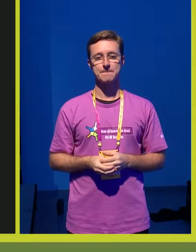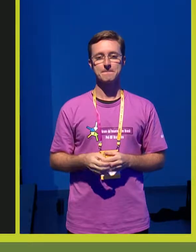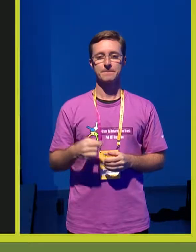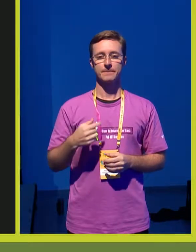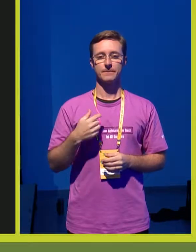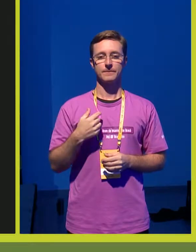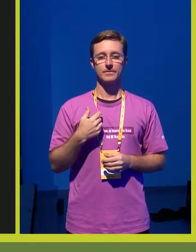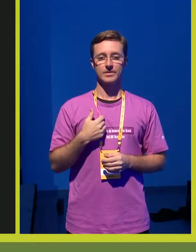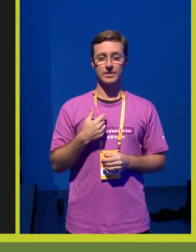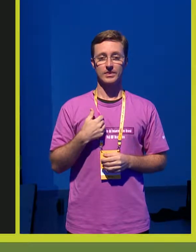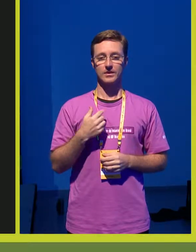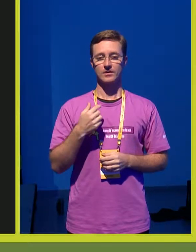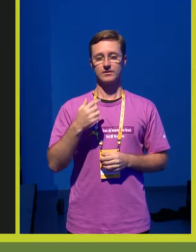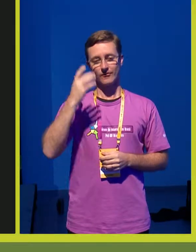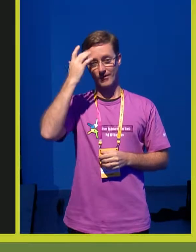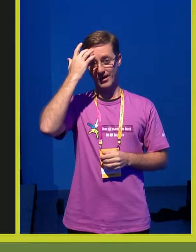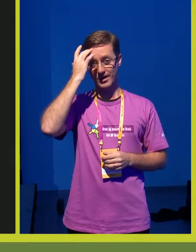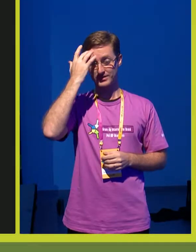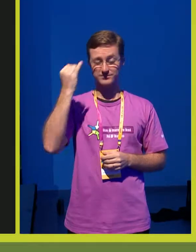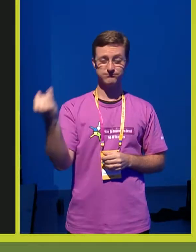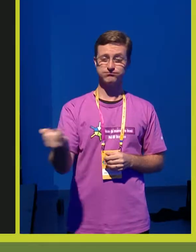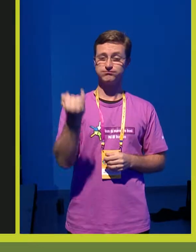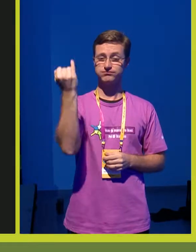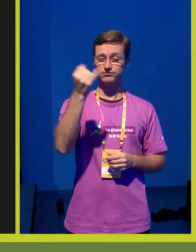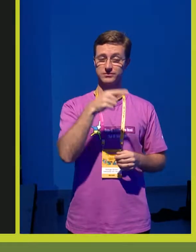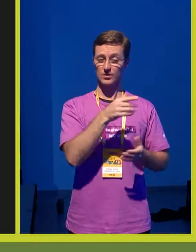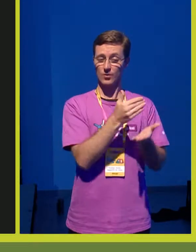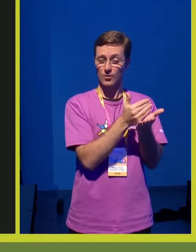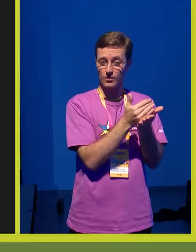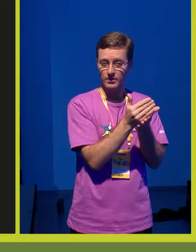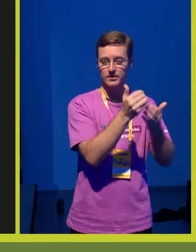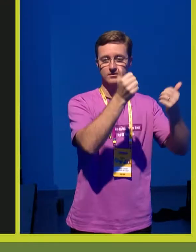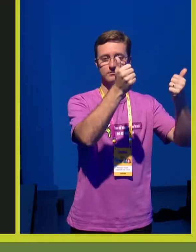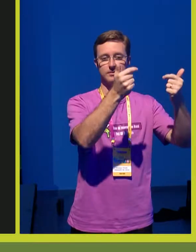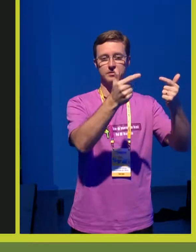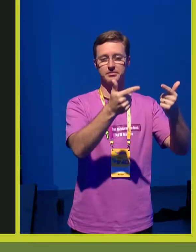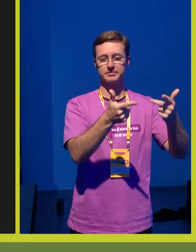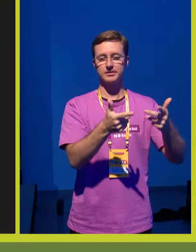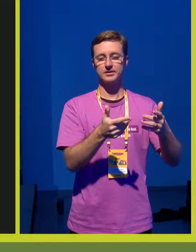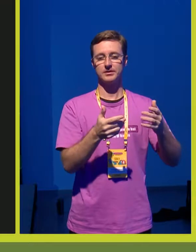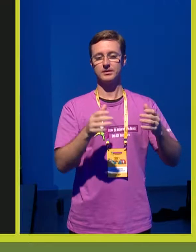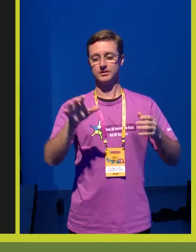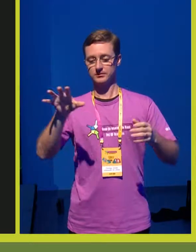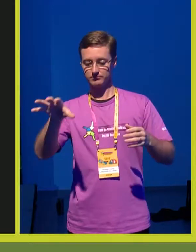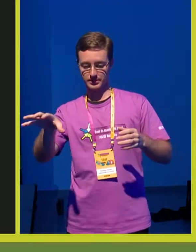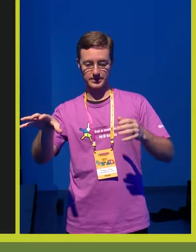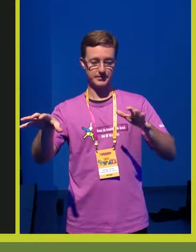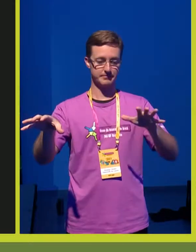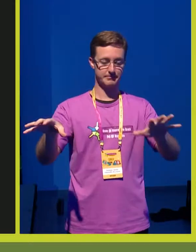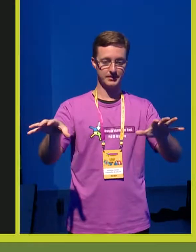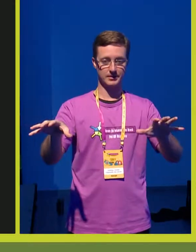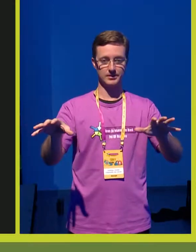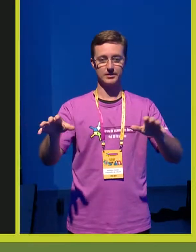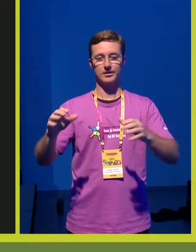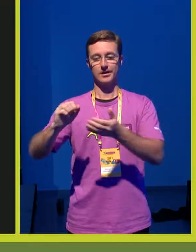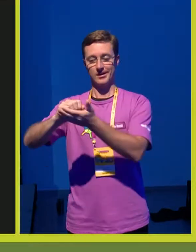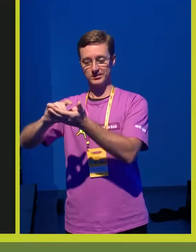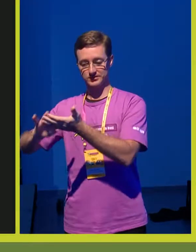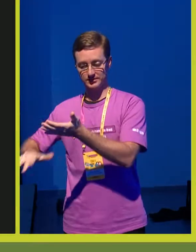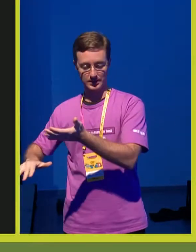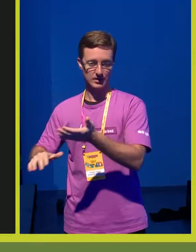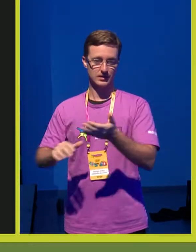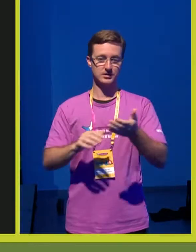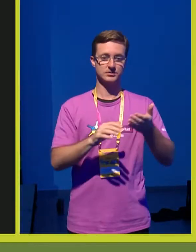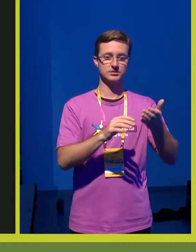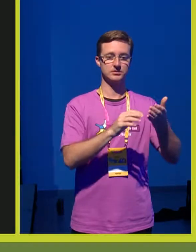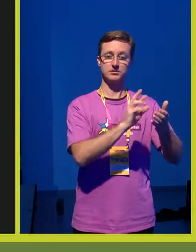achei especialmente importante o fato de que ele começou fazendo essa diferenciação entre as atividades e as atribuições e a